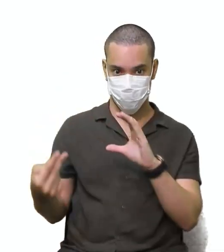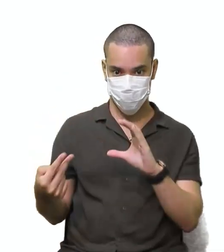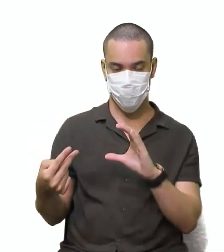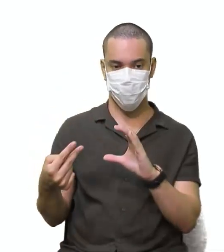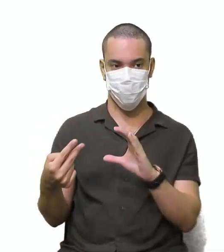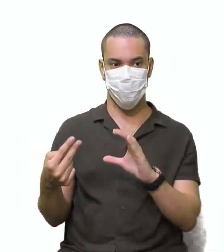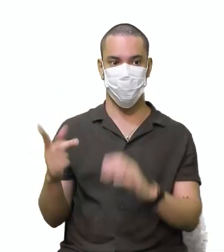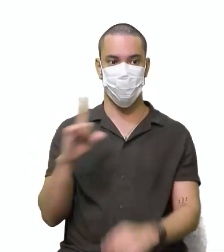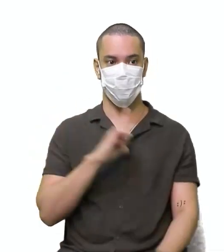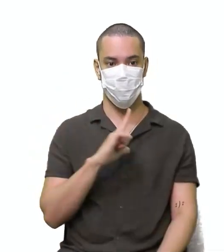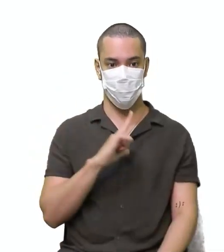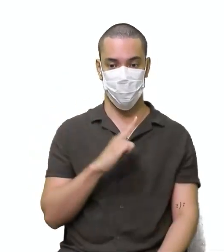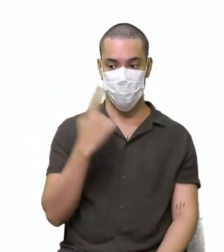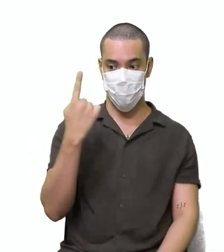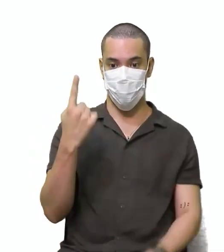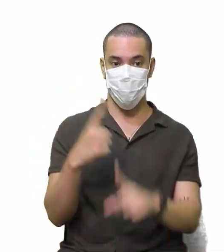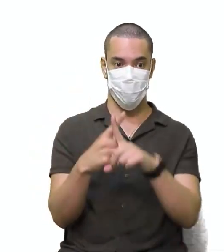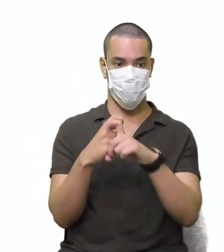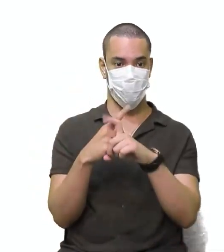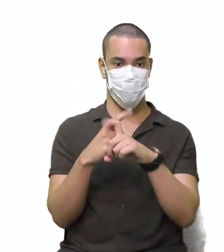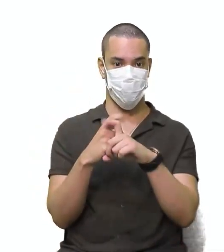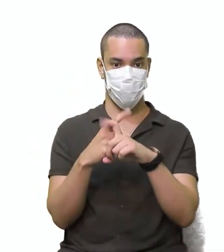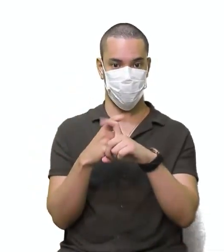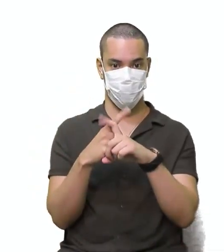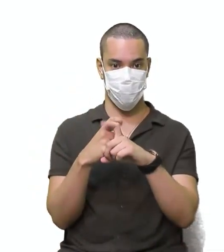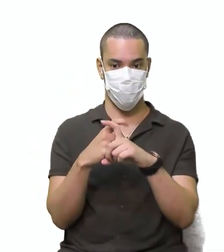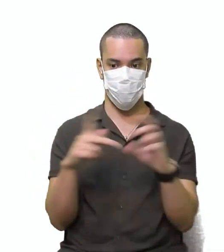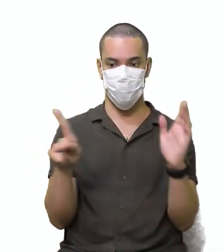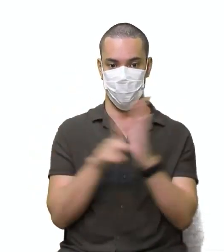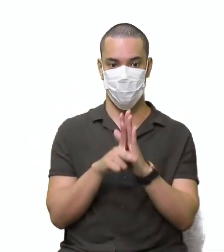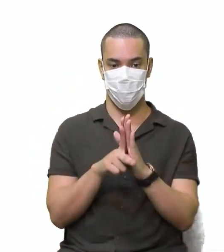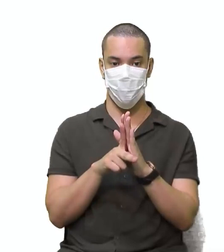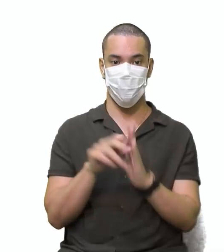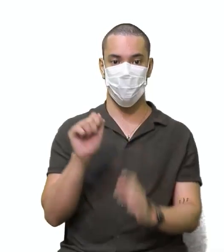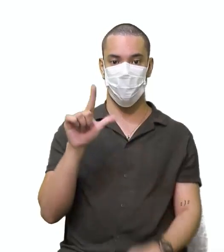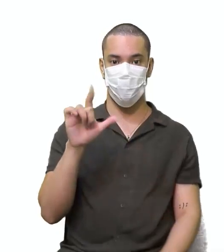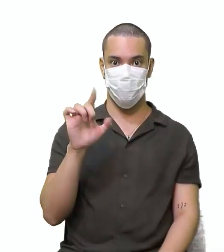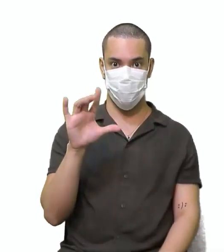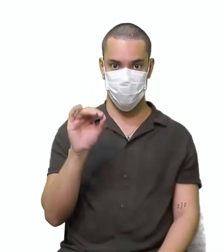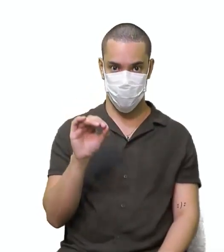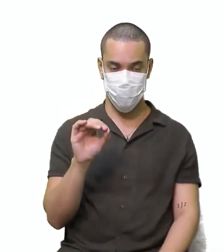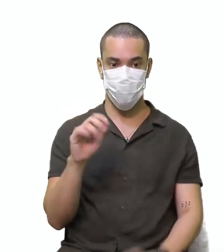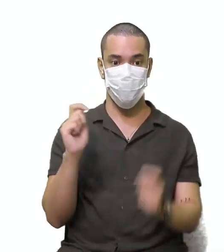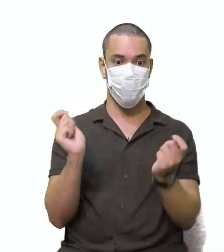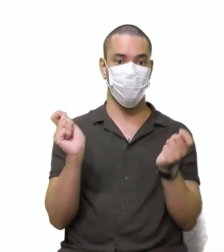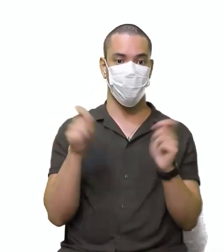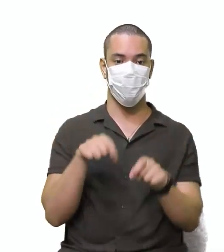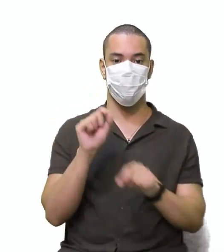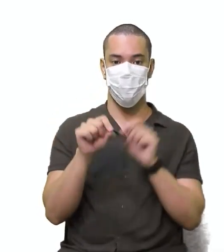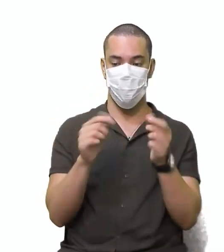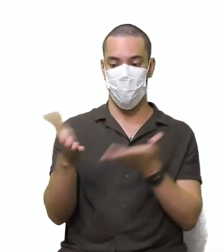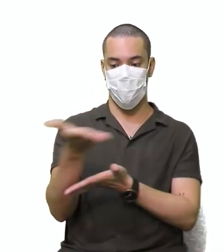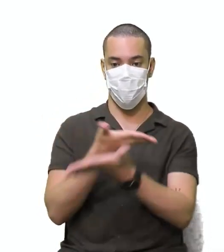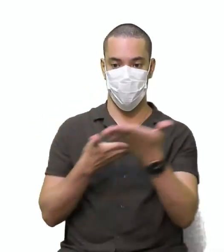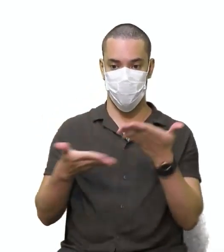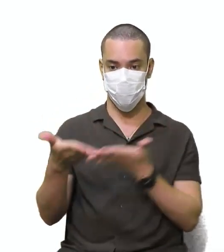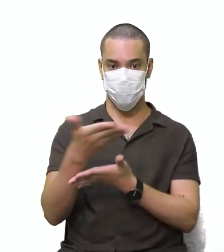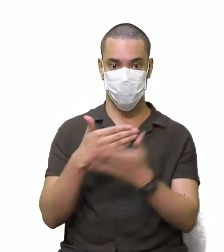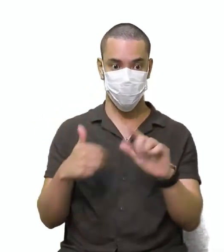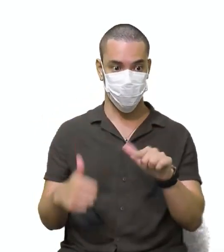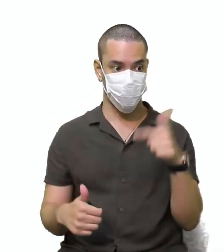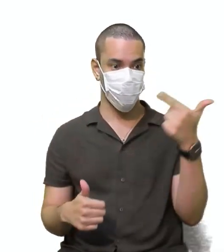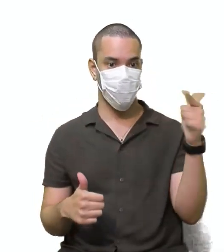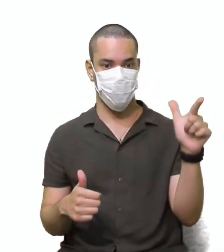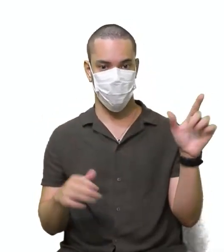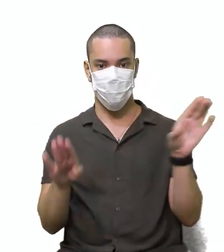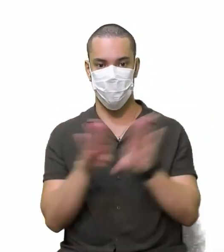um cromossomo, ou seja, o alelo de um cromossomo, vai interagir com o outro alelo de um